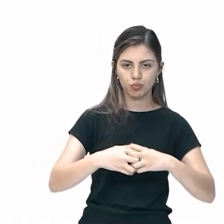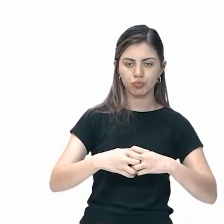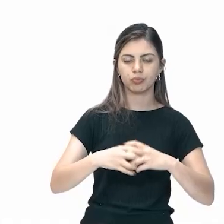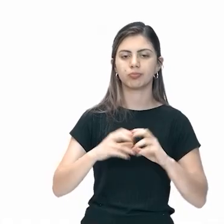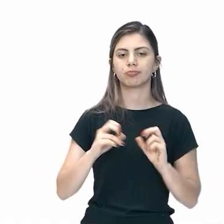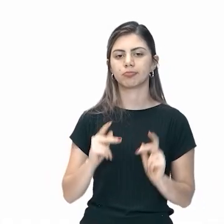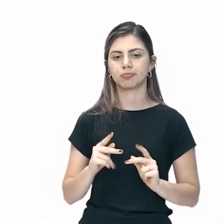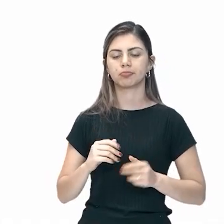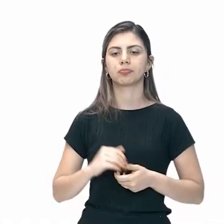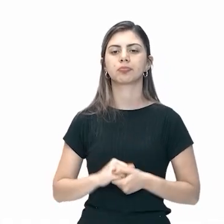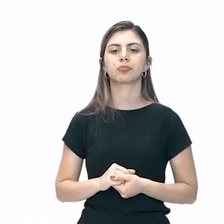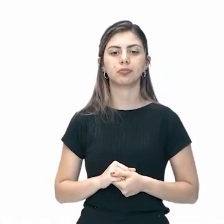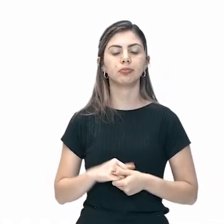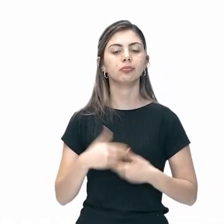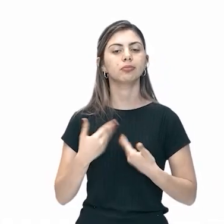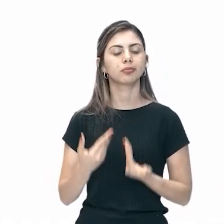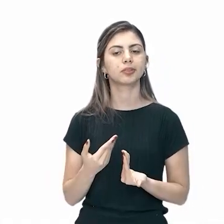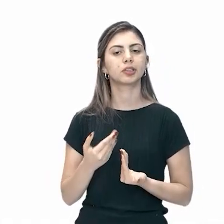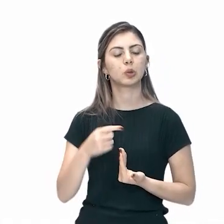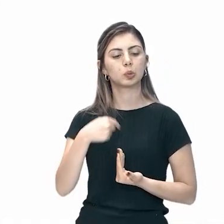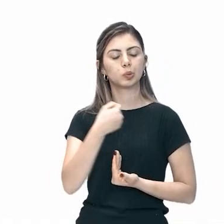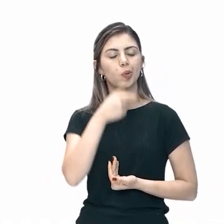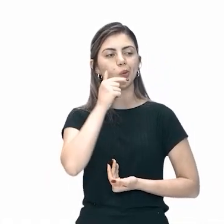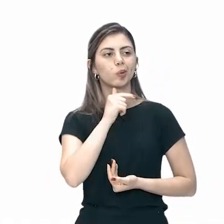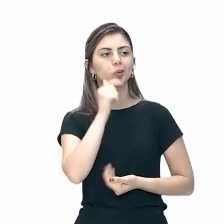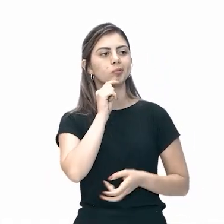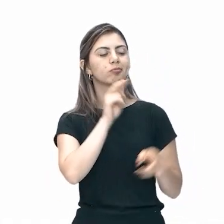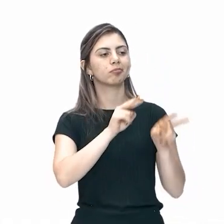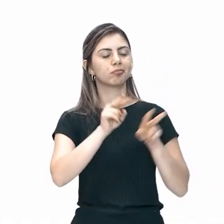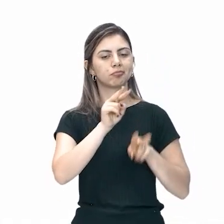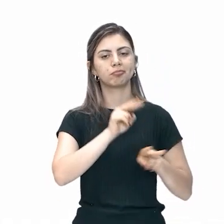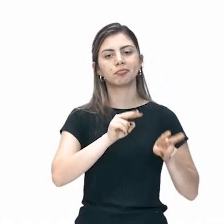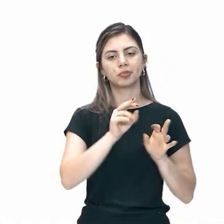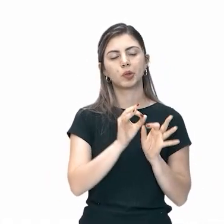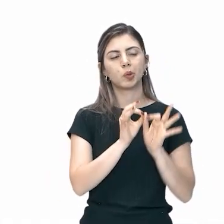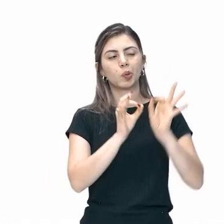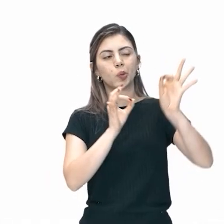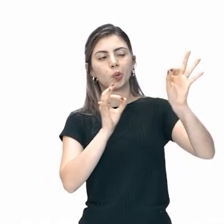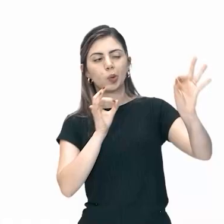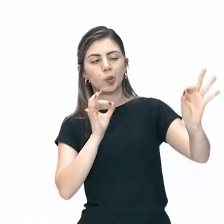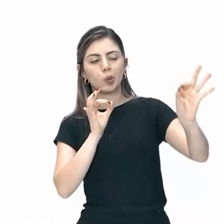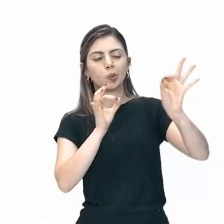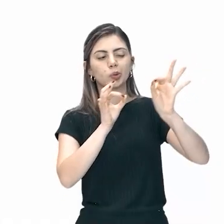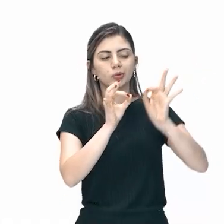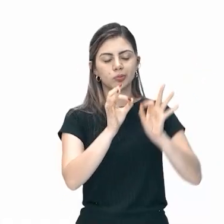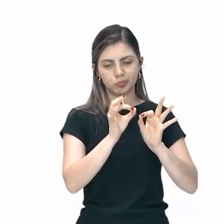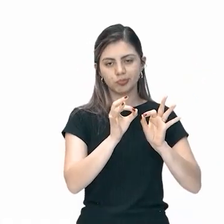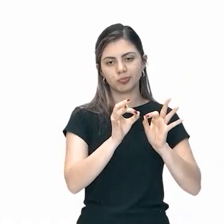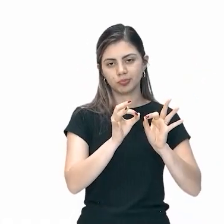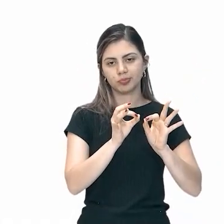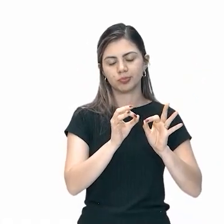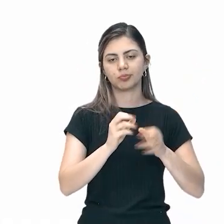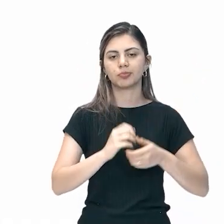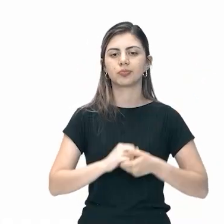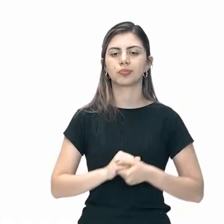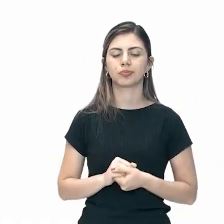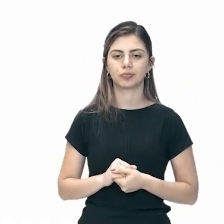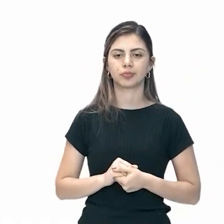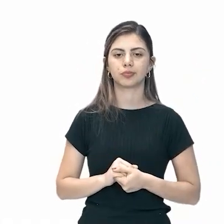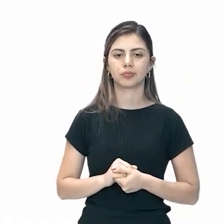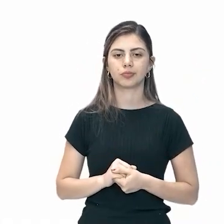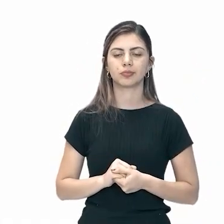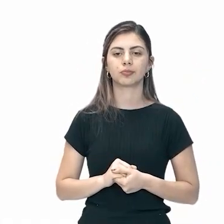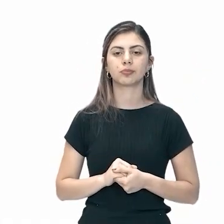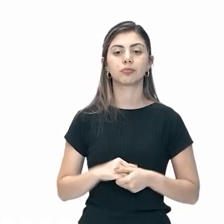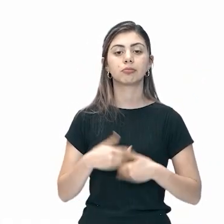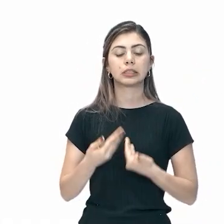relaxar. Isso vai fazer com que a gente consiga enxergar um objeto mais longe ou um objeto mais próximo.